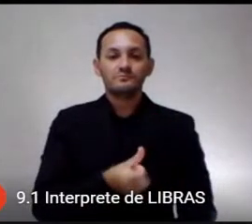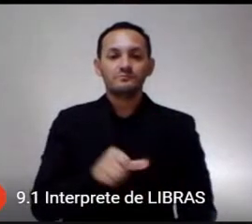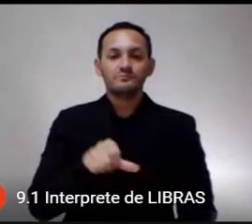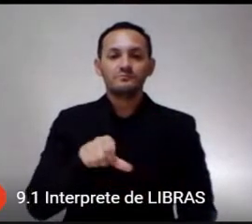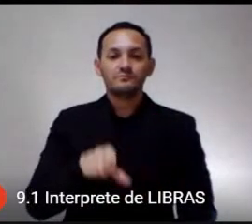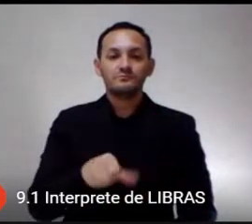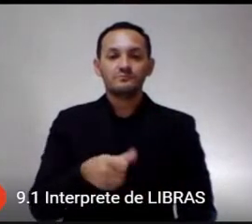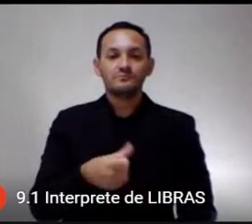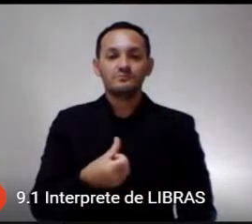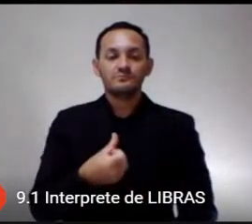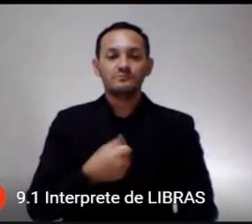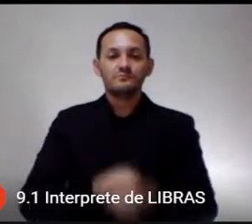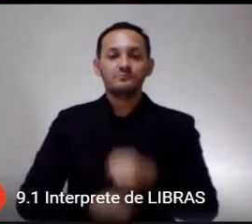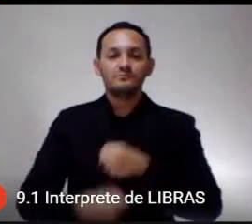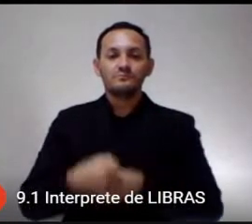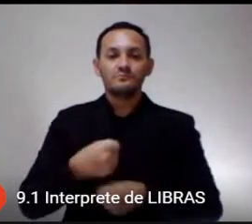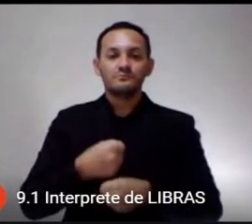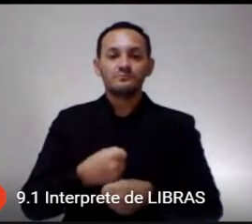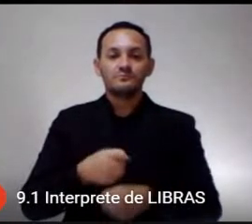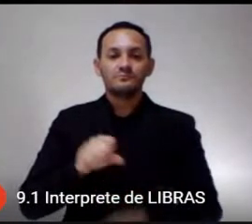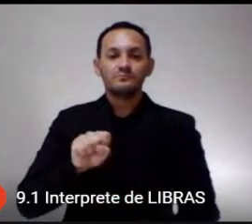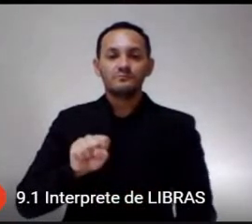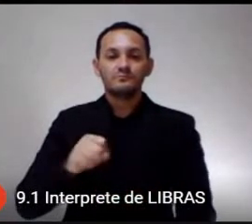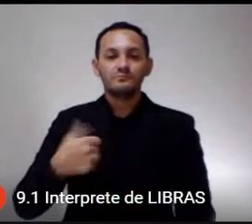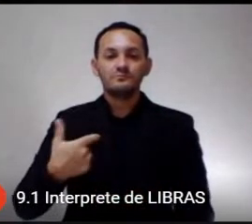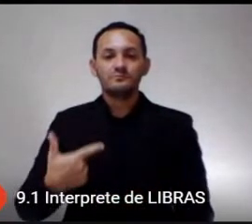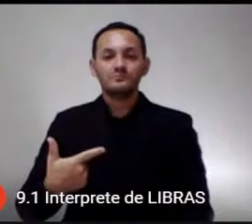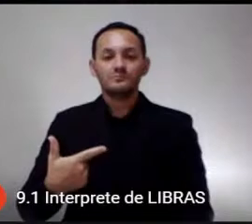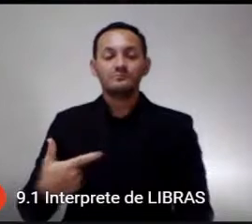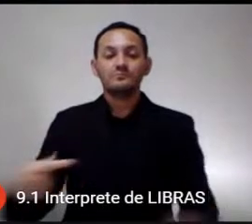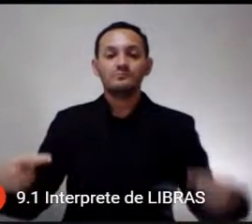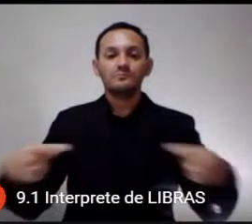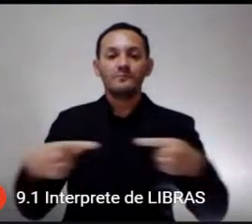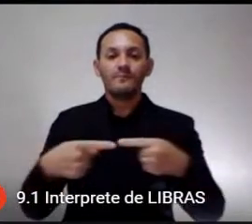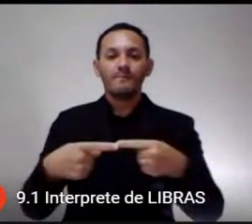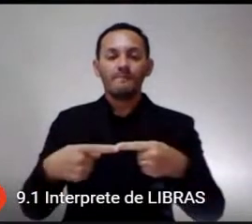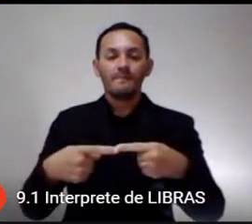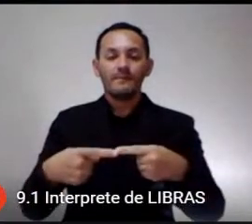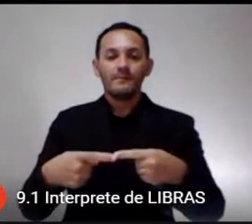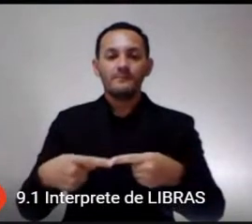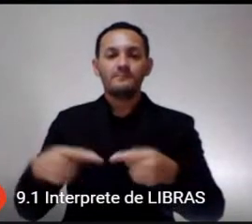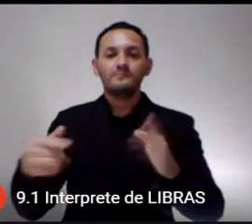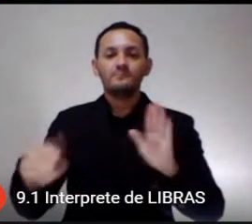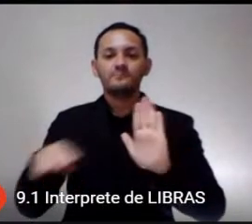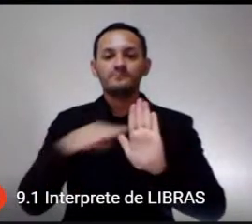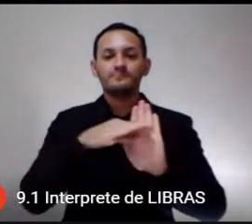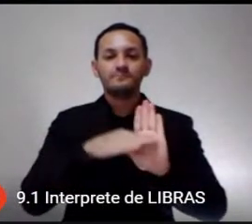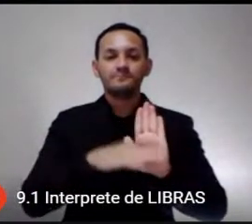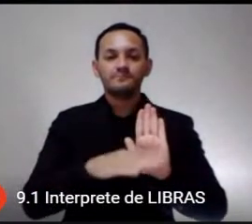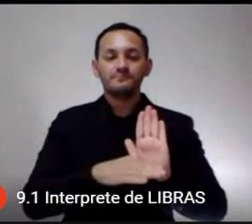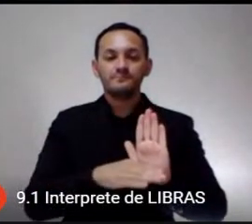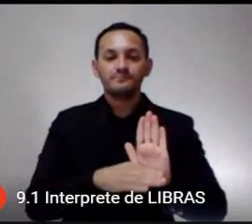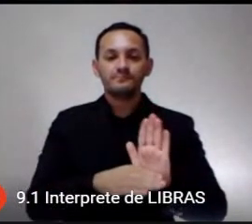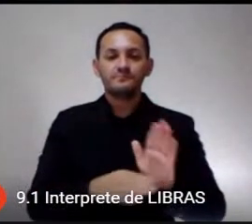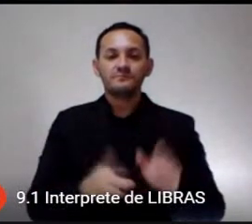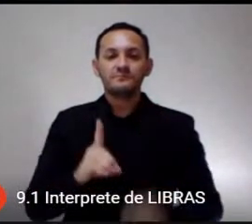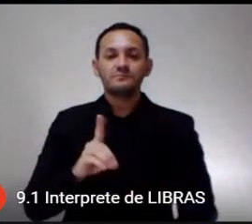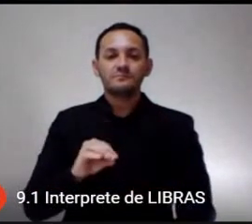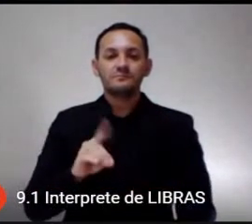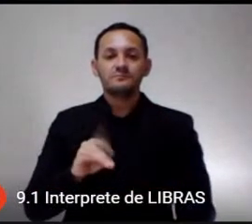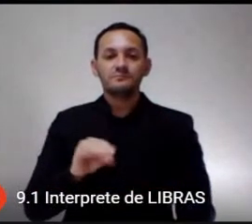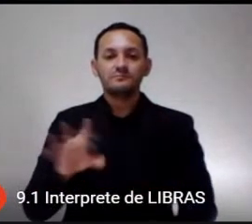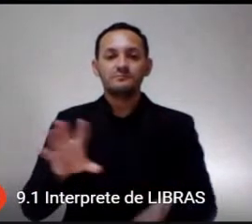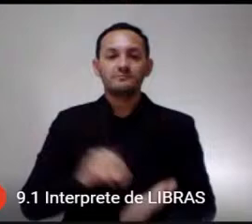6.996, de 82, que dispõe sobre a utilização de processamento eletrônico de dados nos serviços eleitorais,